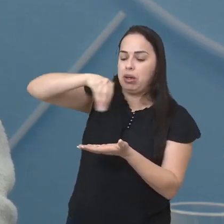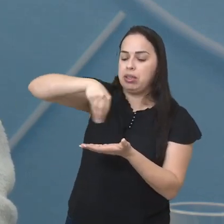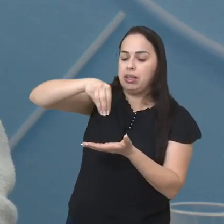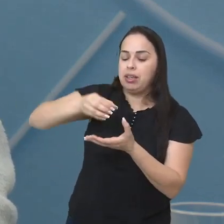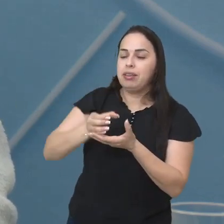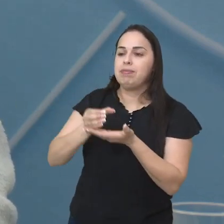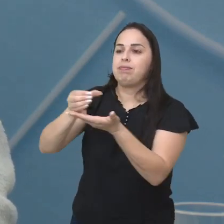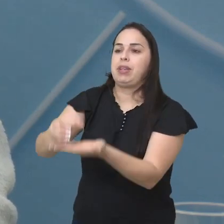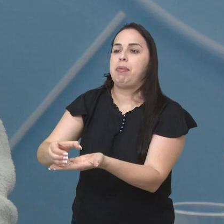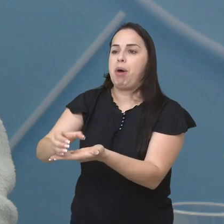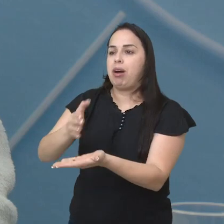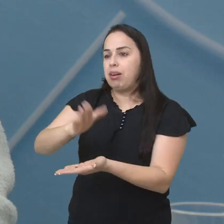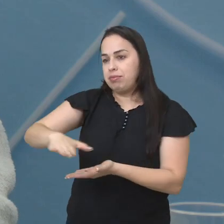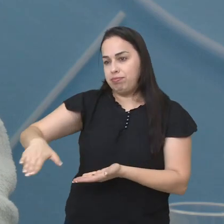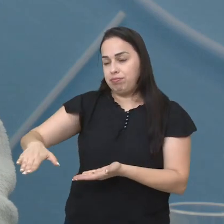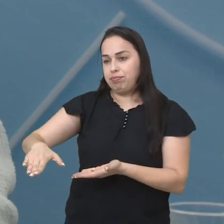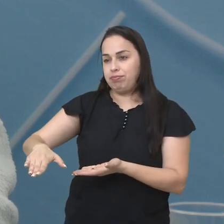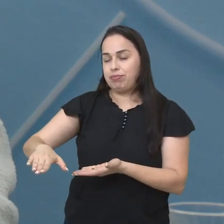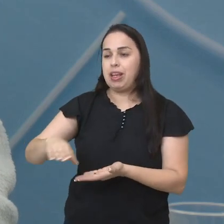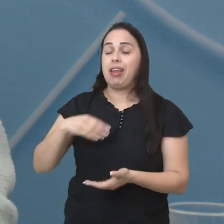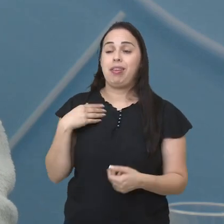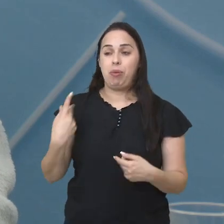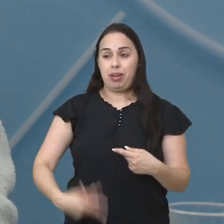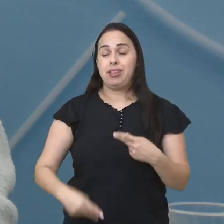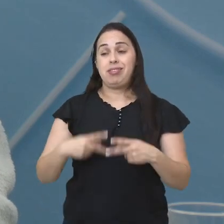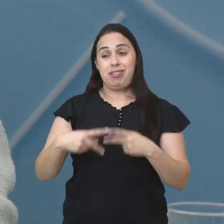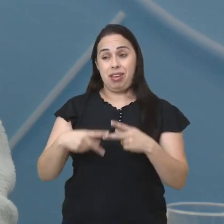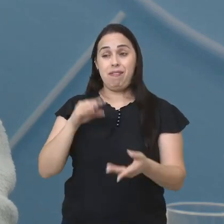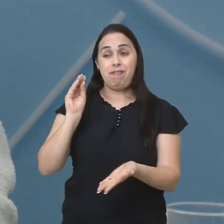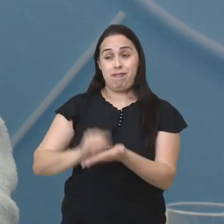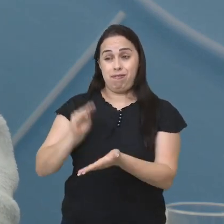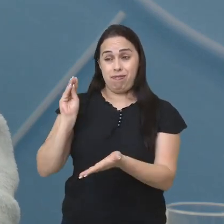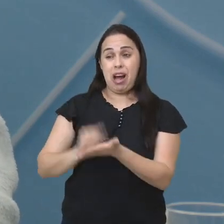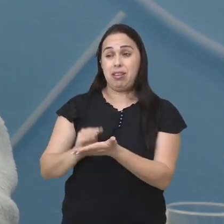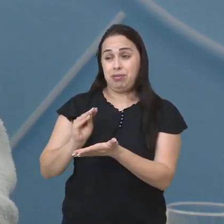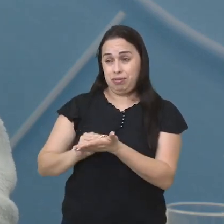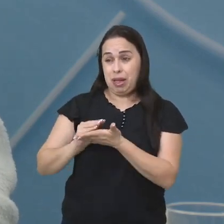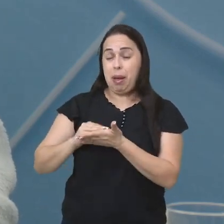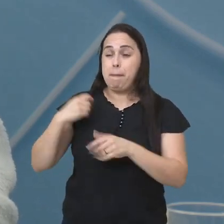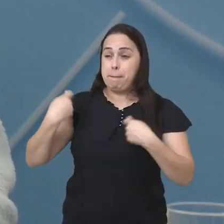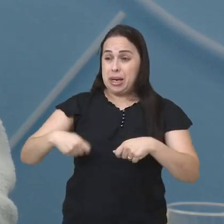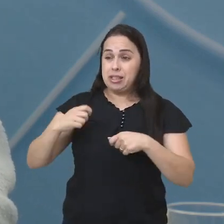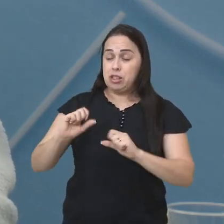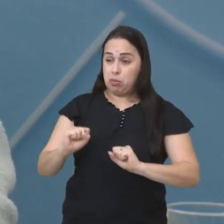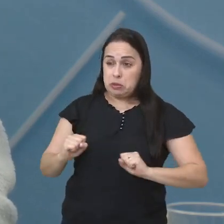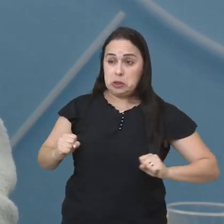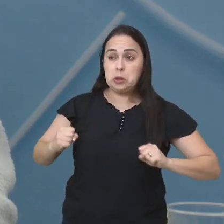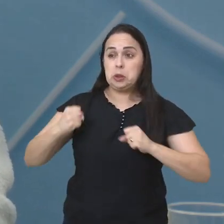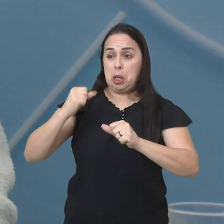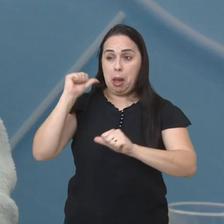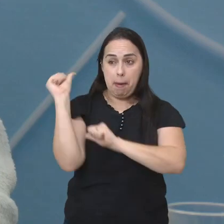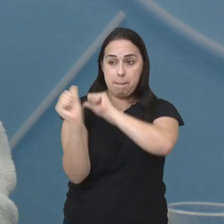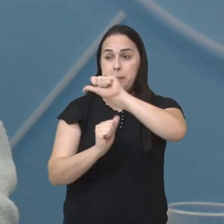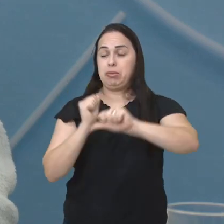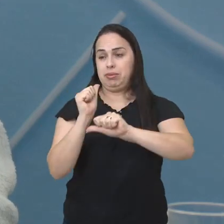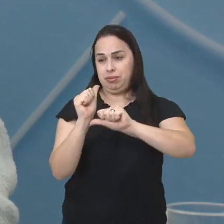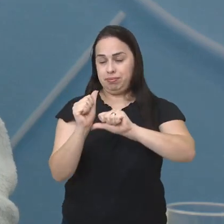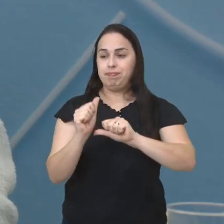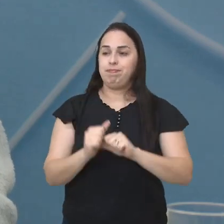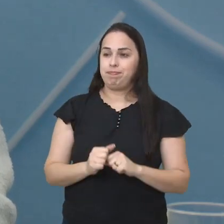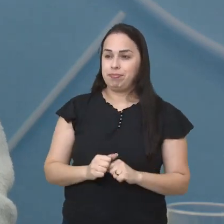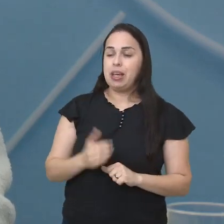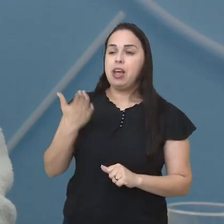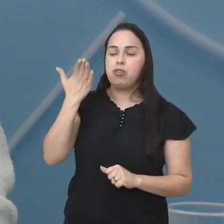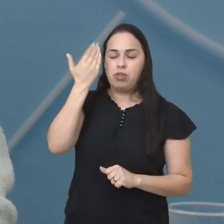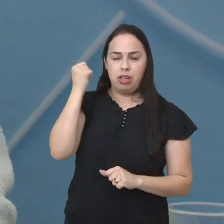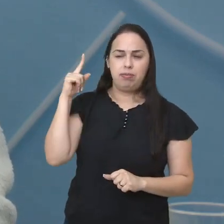São José ainda tem muito para ser, tem muita coisa ainda para lutar para poder mudar essa situação. Sei